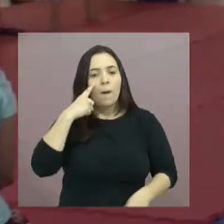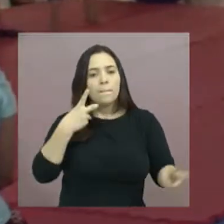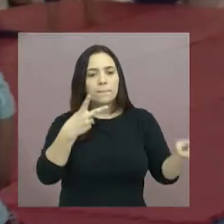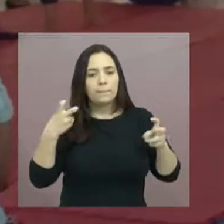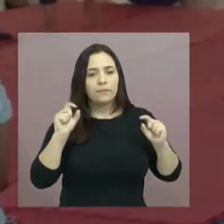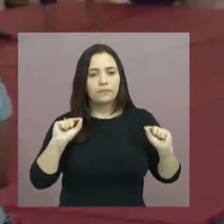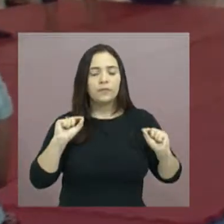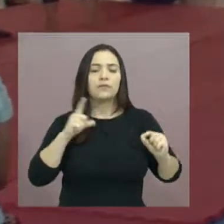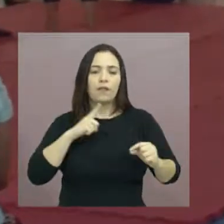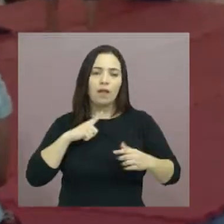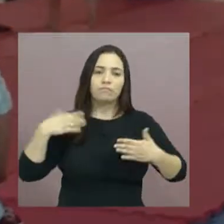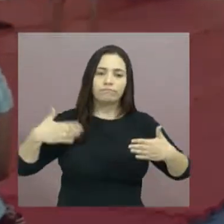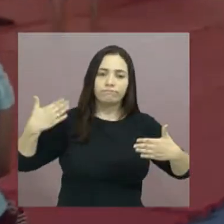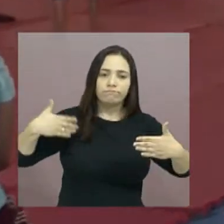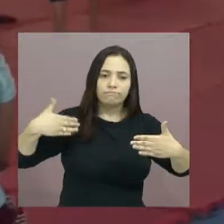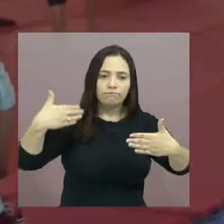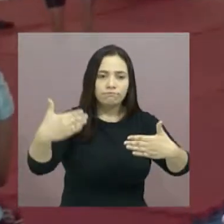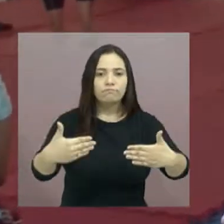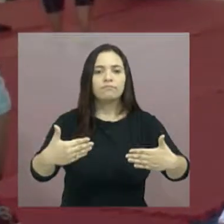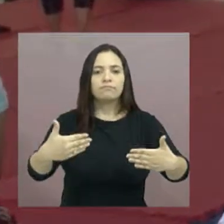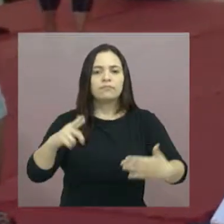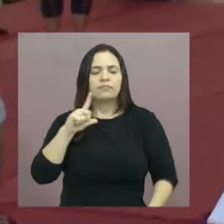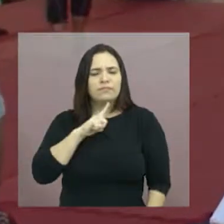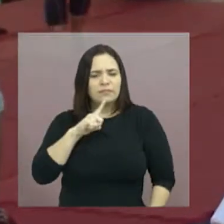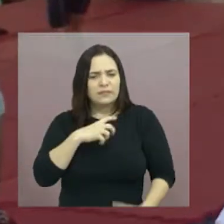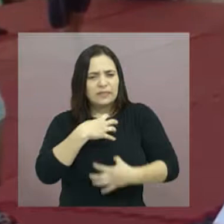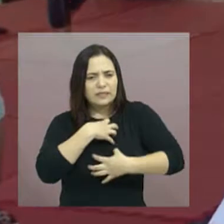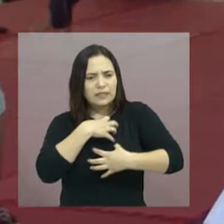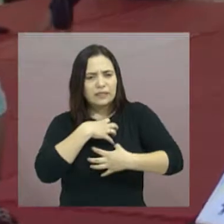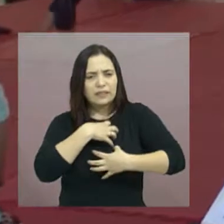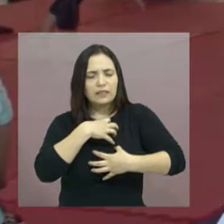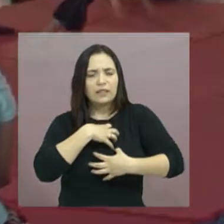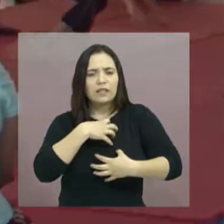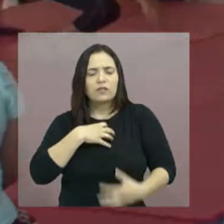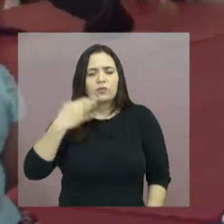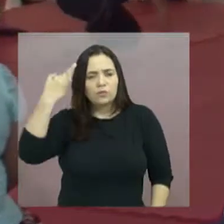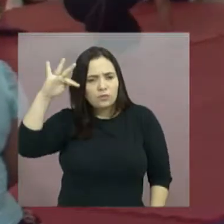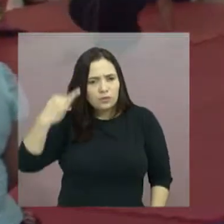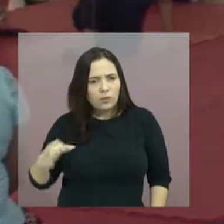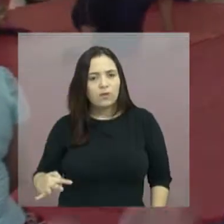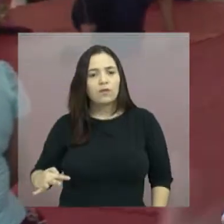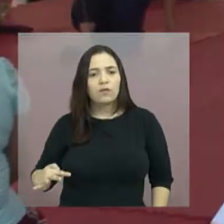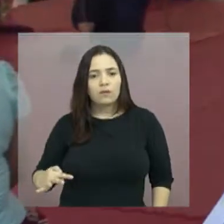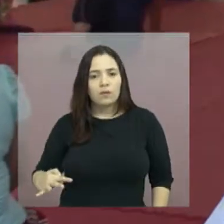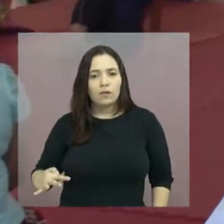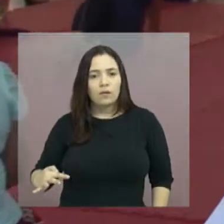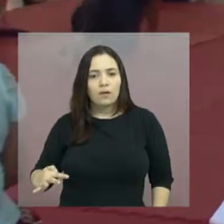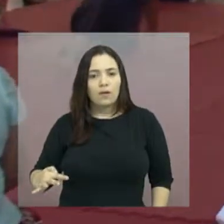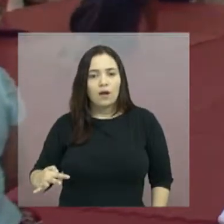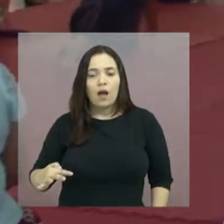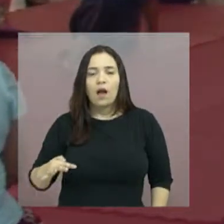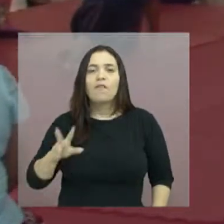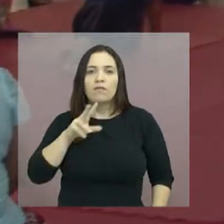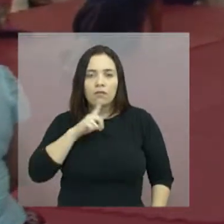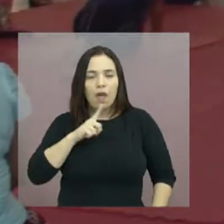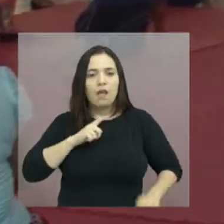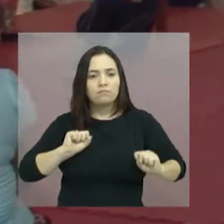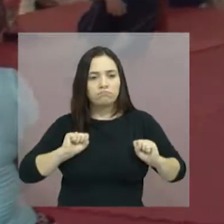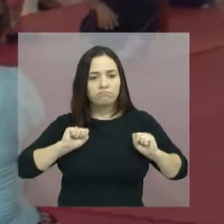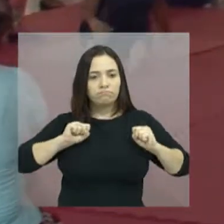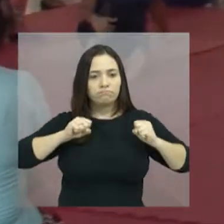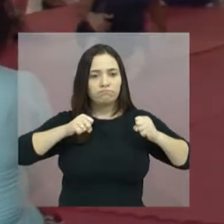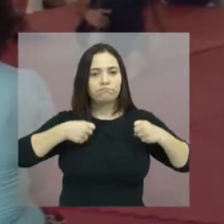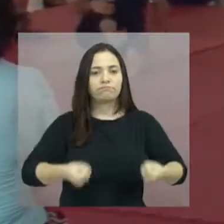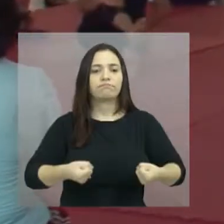do tempo, eles que se queixavam muito dessas dores crônicas, é que eles não estão mais se queixando, que eles já